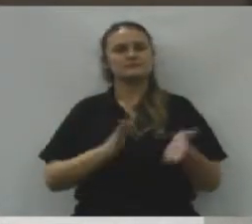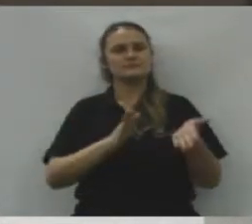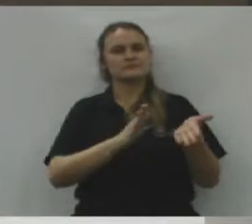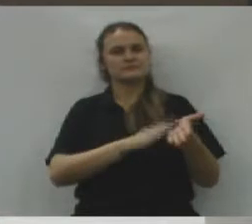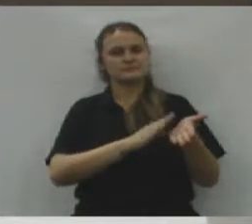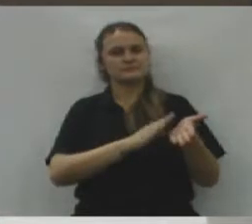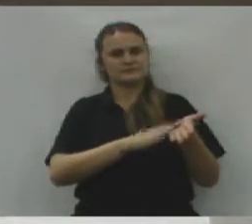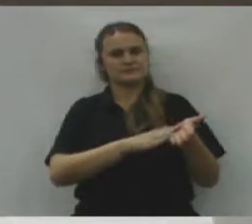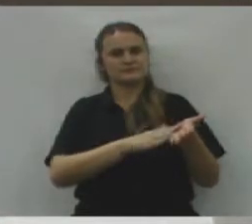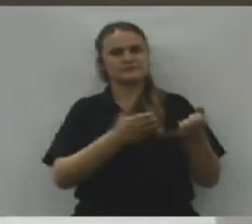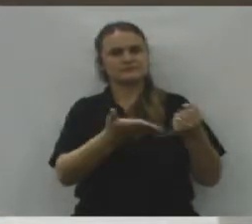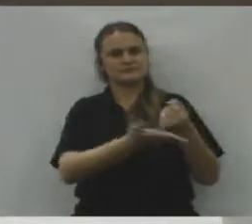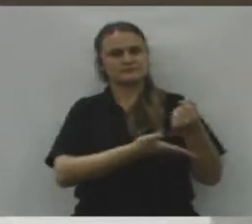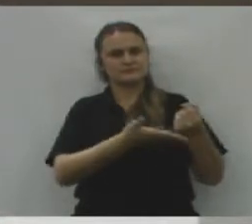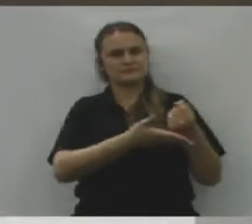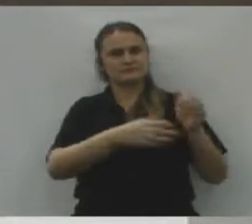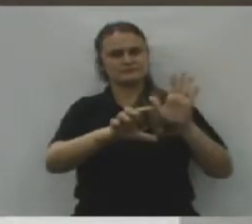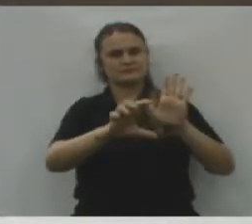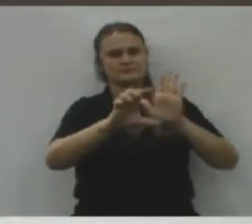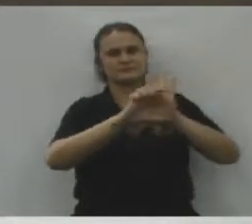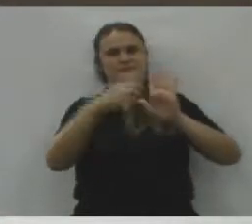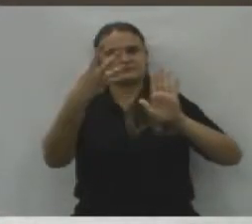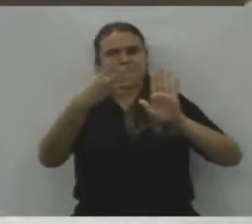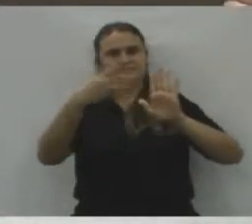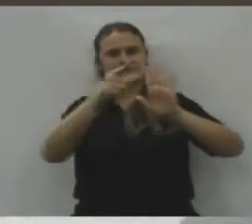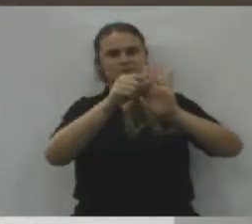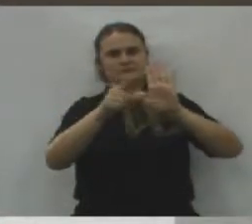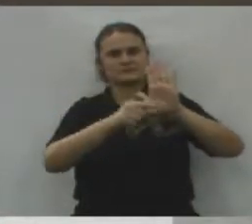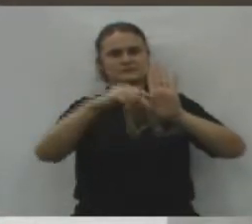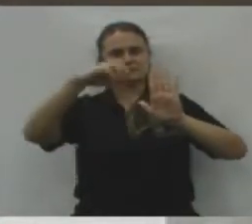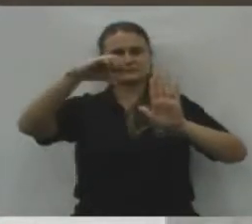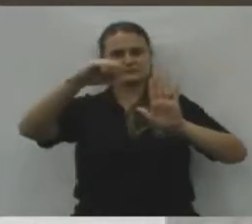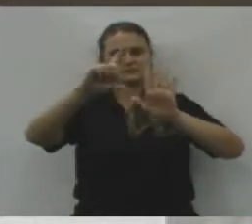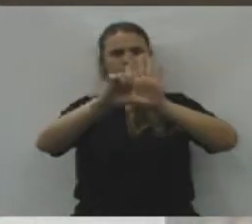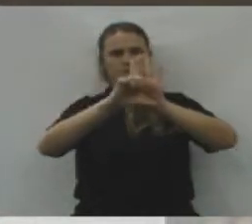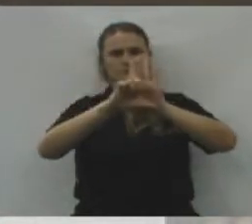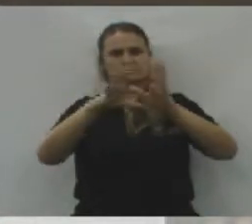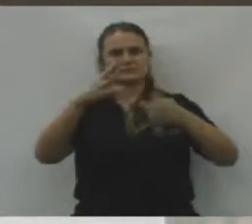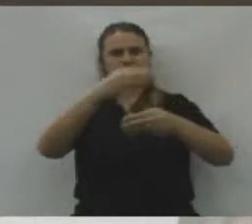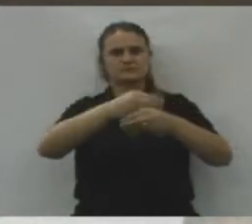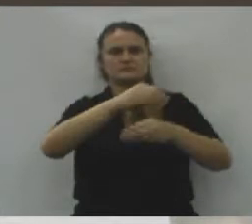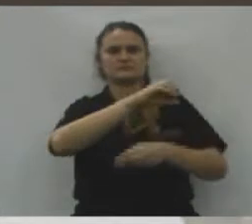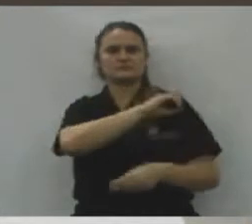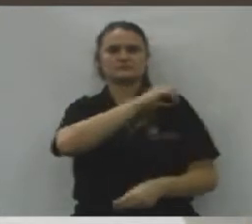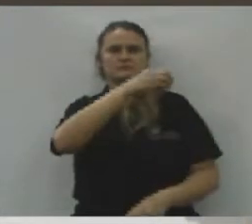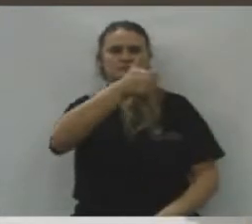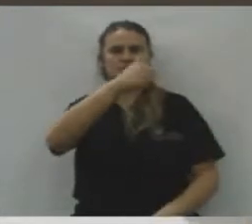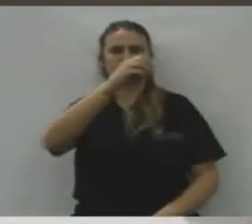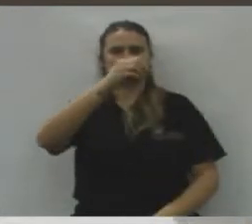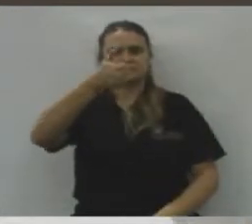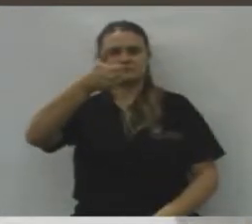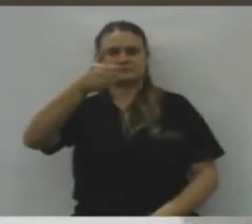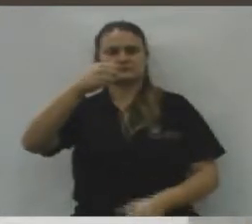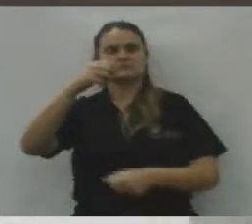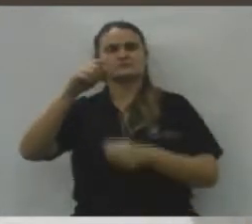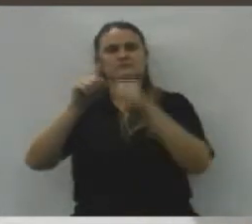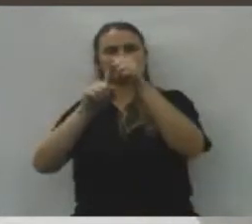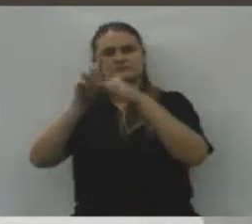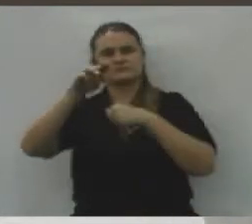Respaldado pelo parágrafo 4º do artigo 9º da Lei Complementar número 101, de maio de